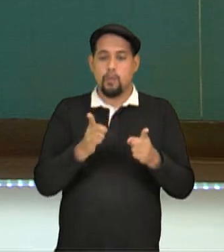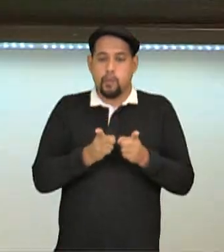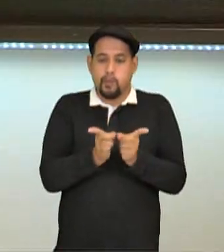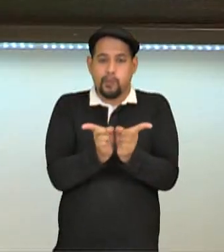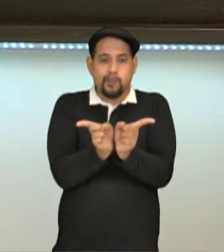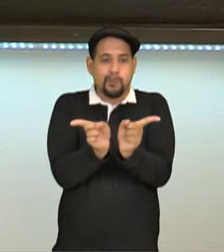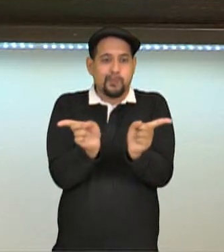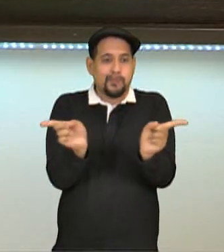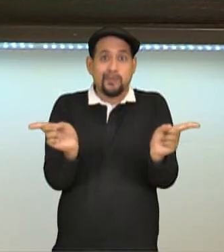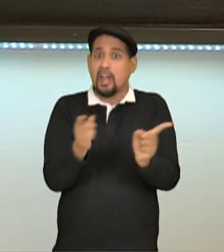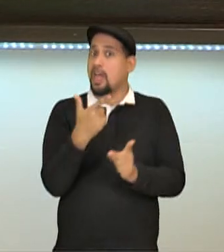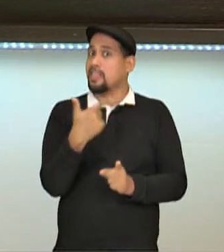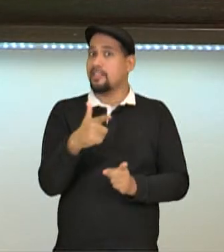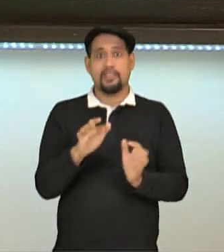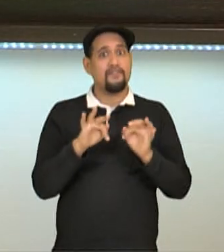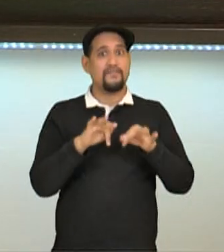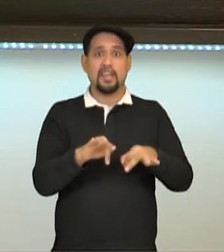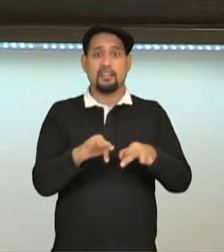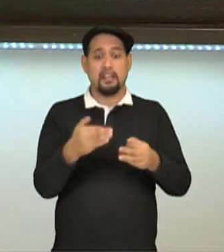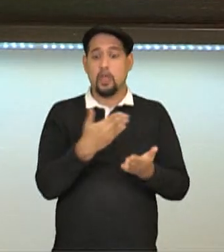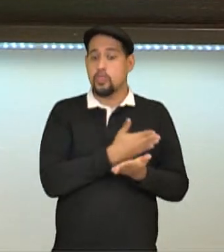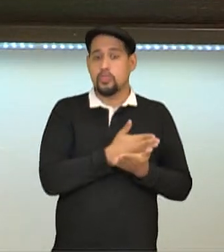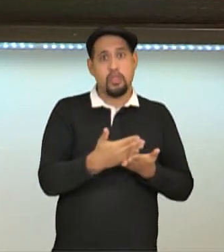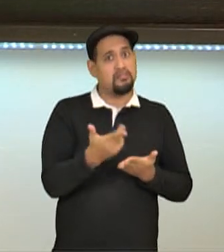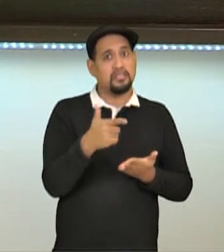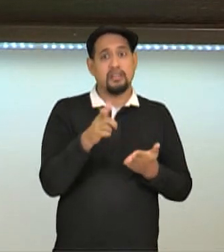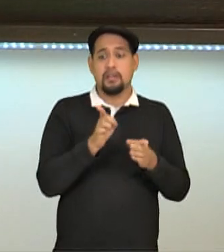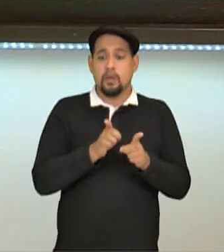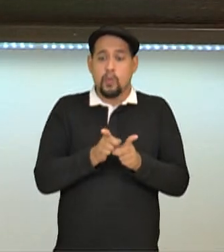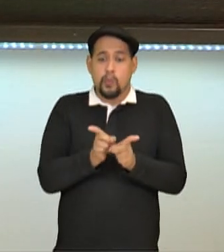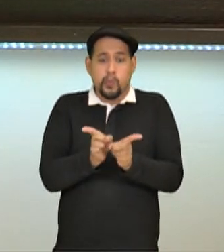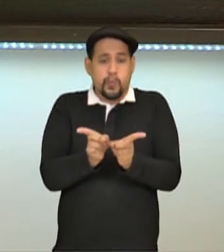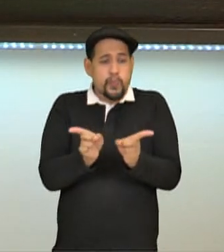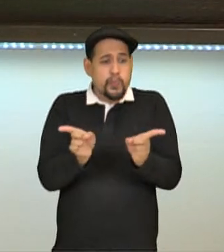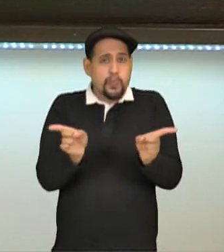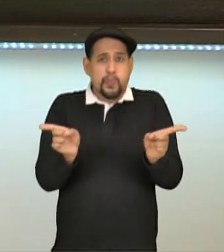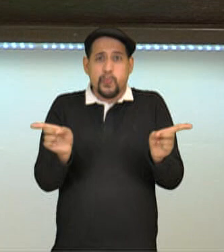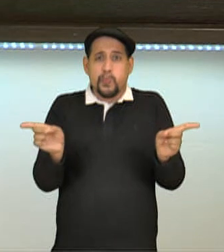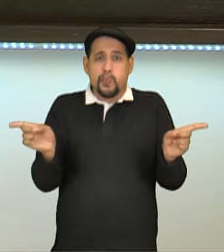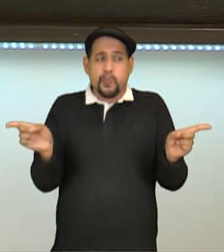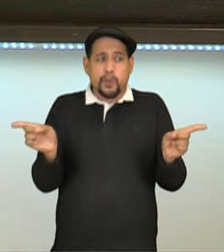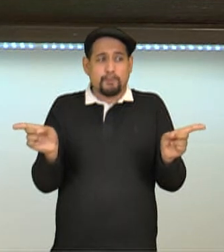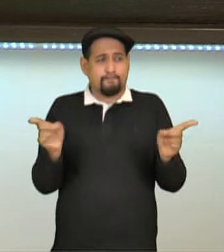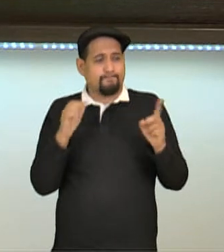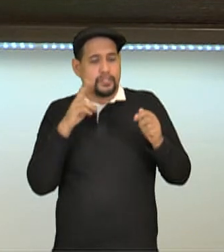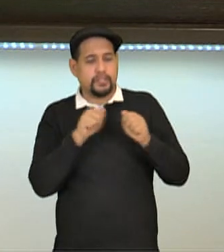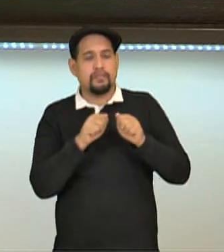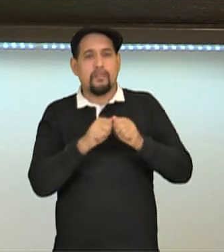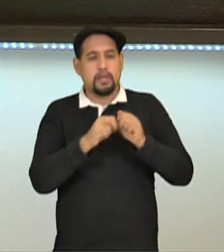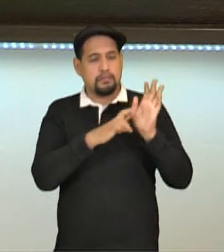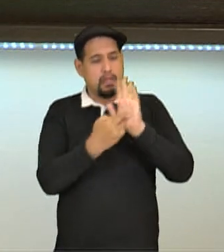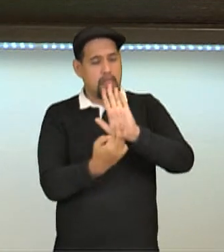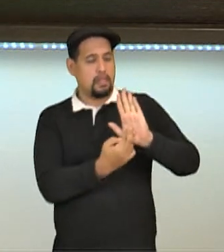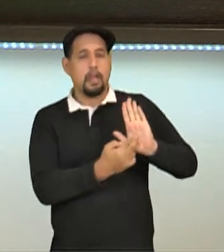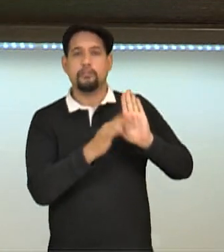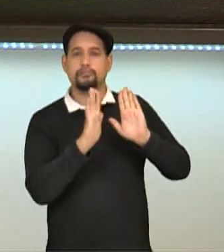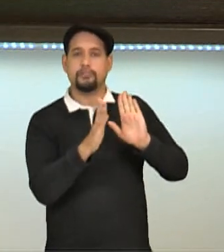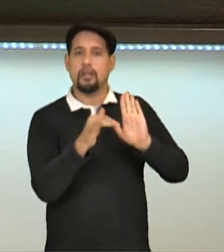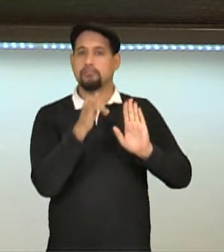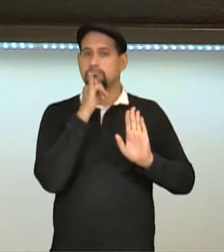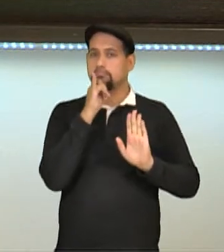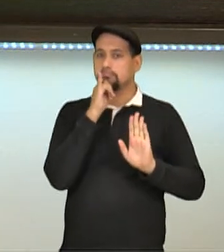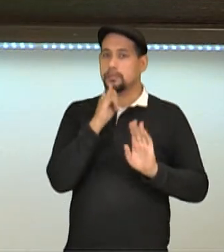fim, certo? Então ela não tem começo e nem fim. Então ela é infinita, certo? Então a gente faz uma representação de